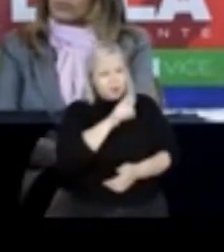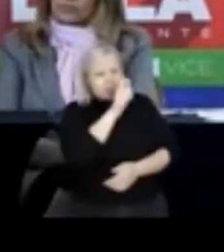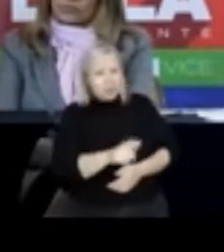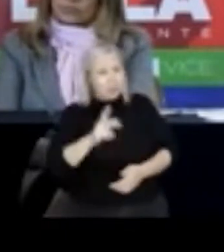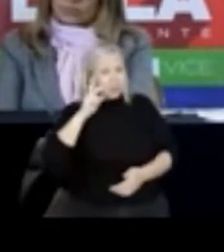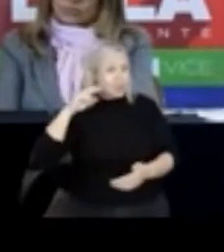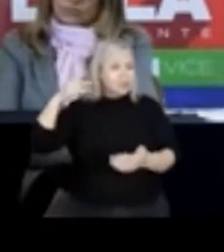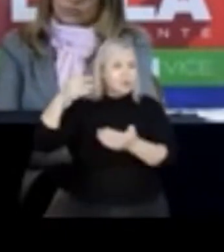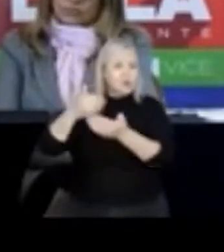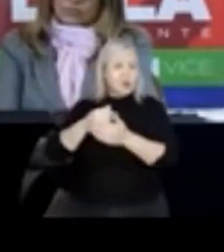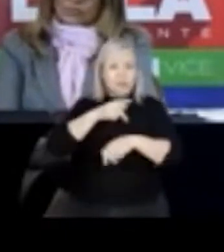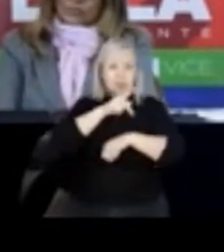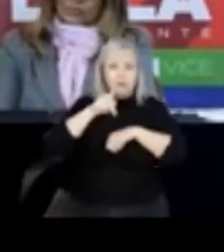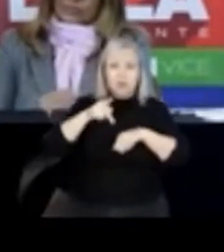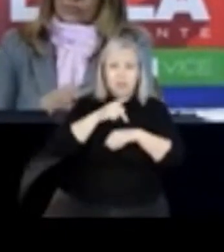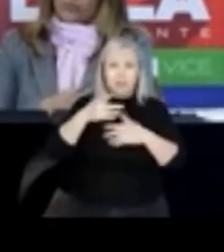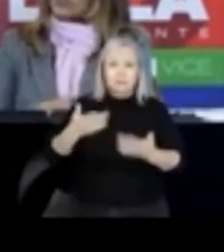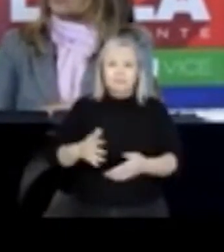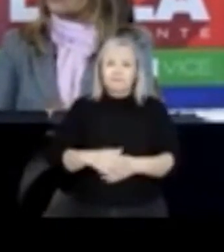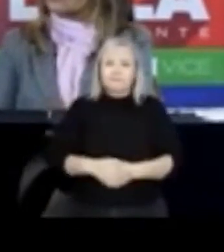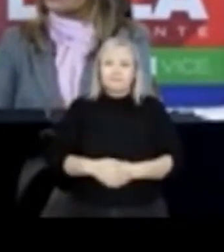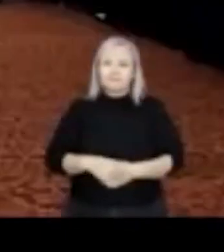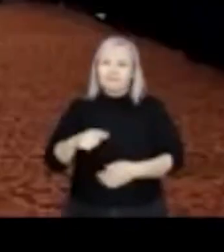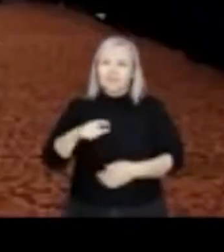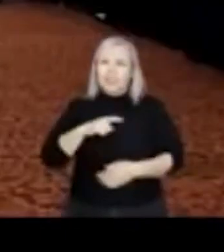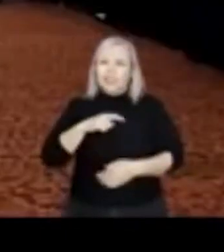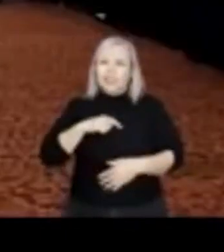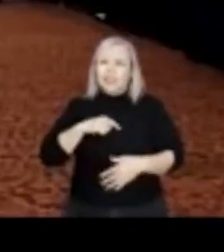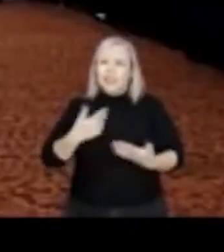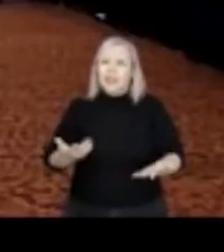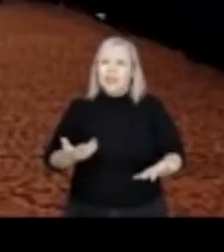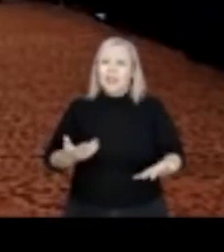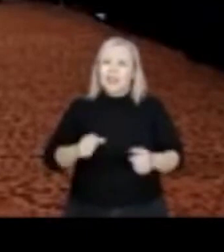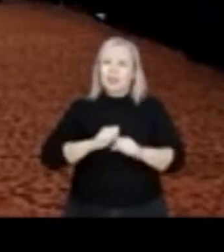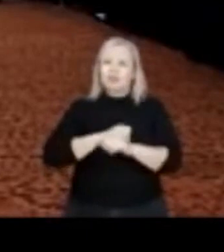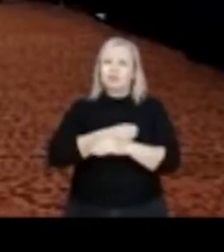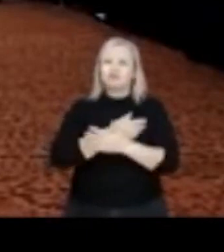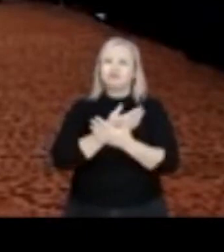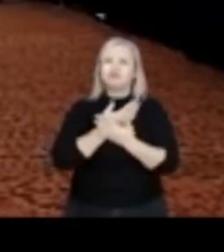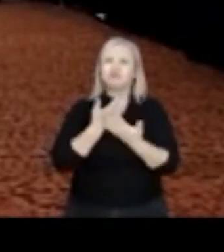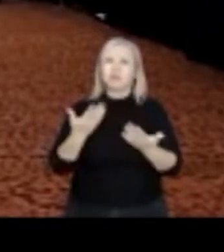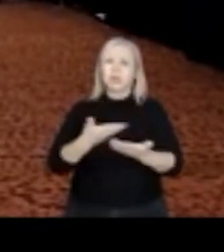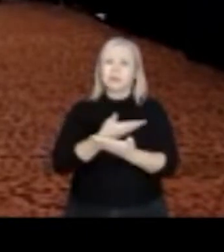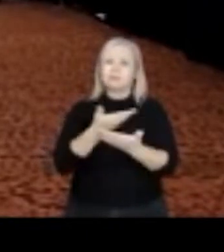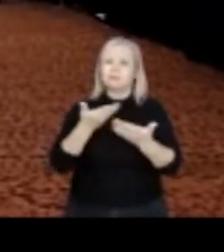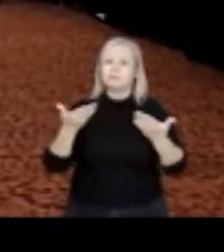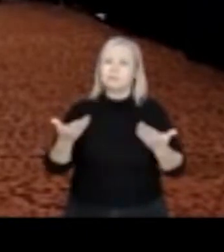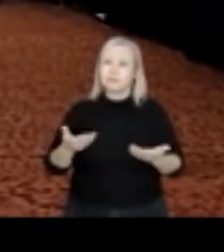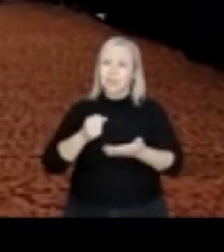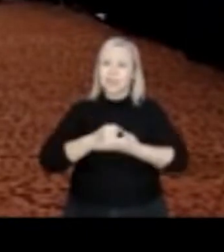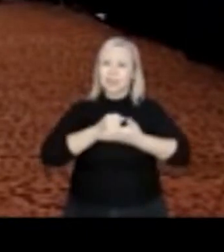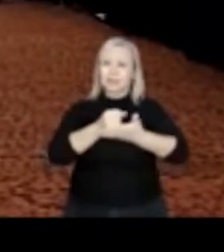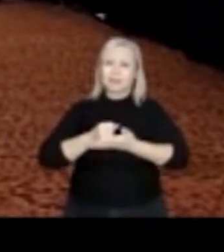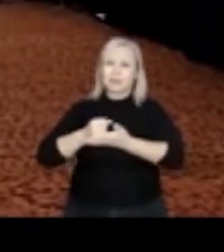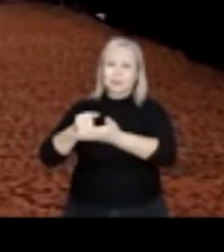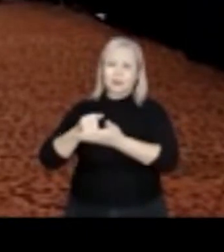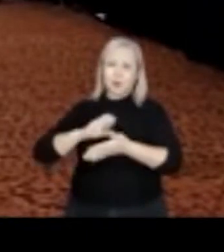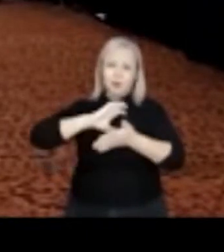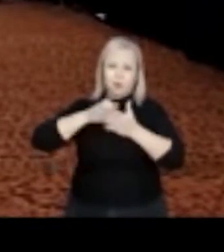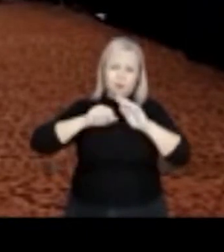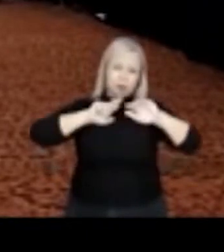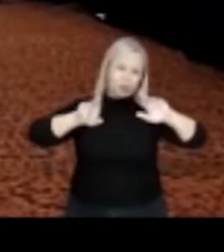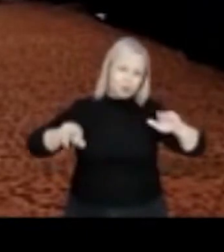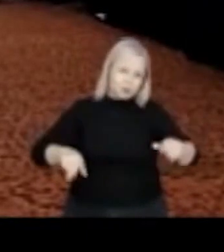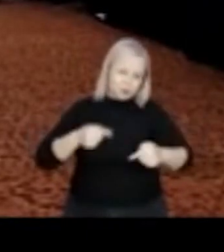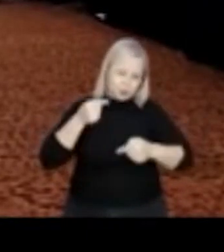teve esse leque de apoio dos partidos políticos e do movimento social que nós temos. Vocês estão percebendo